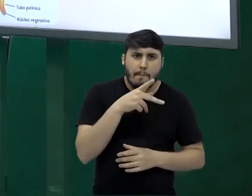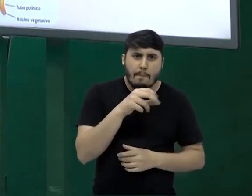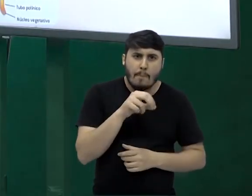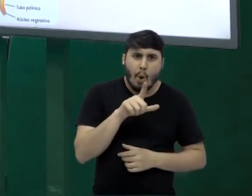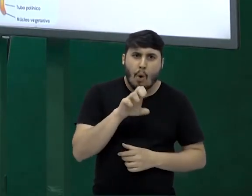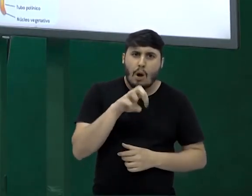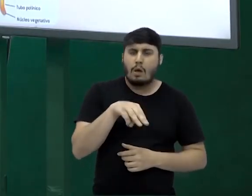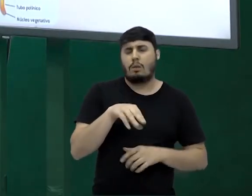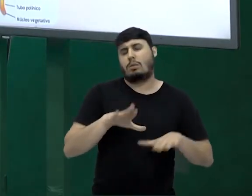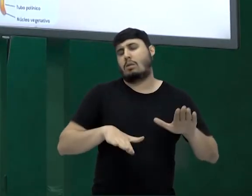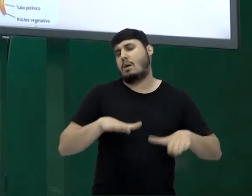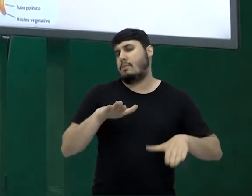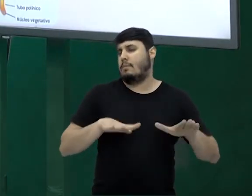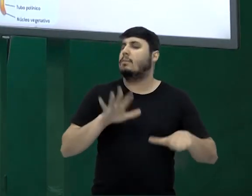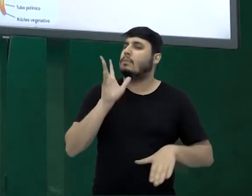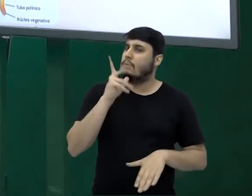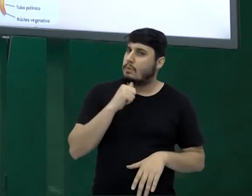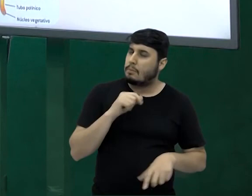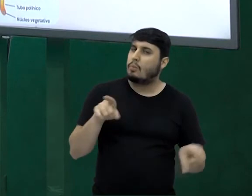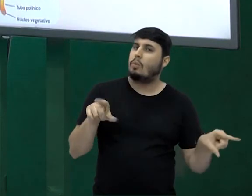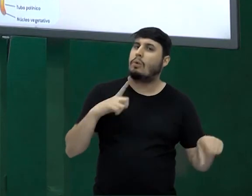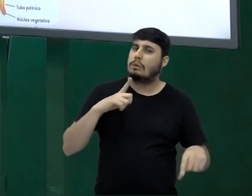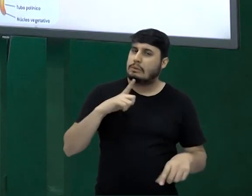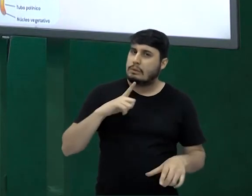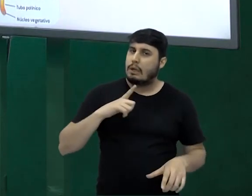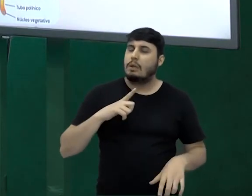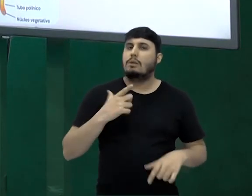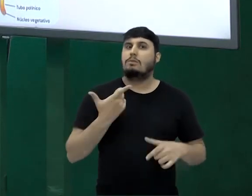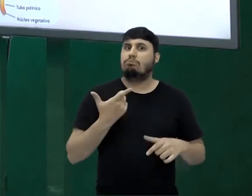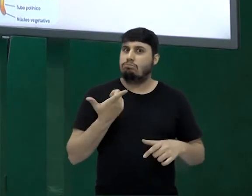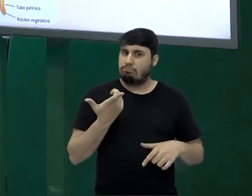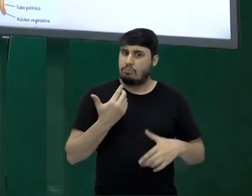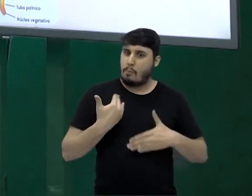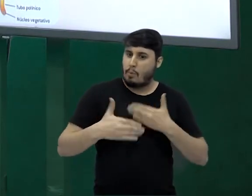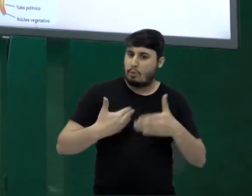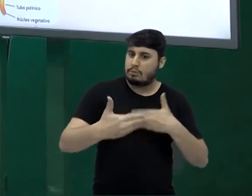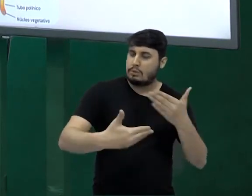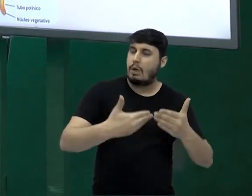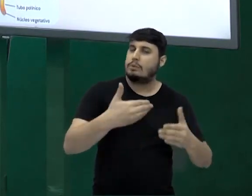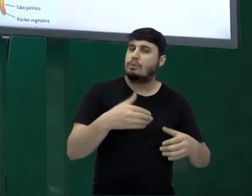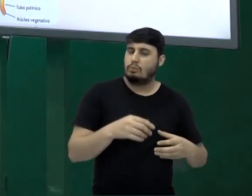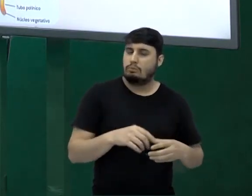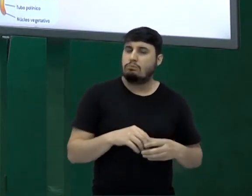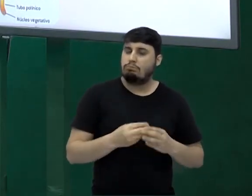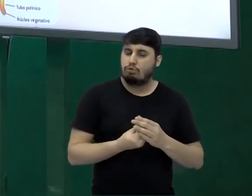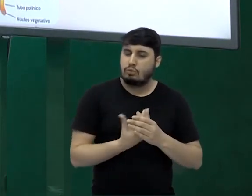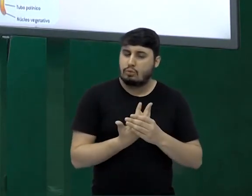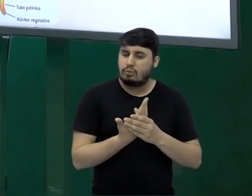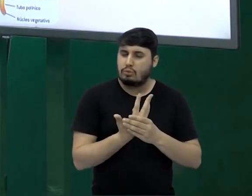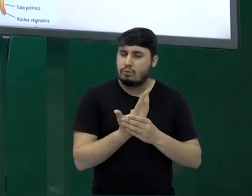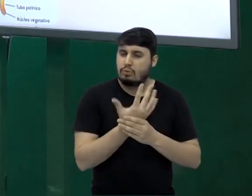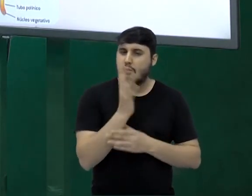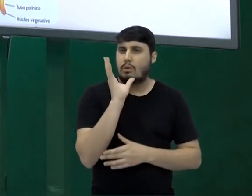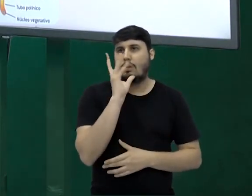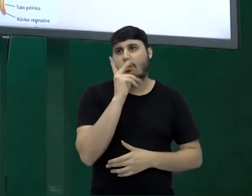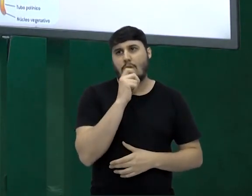pólen, aí vai embora, tá? Você tem a produção do pólen, a produção do tubo polínico, como a gente conversou,